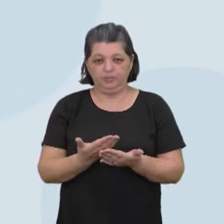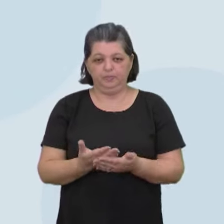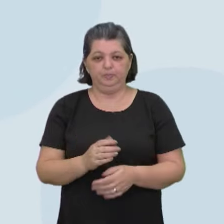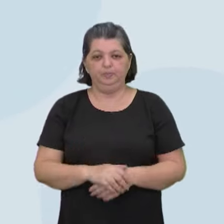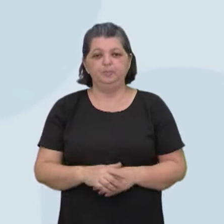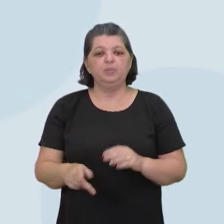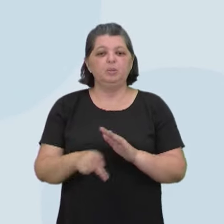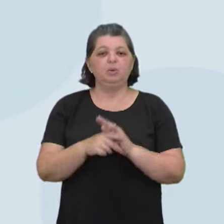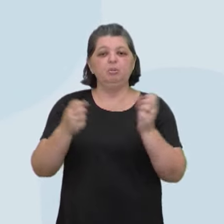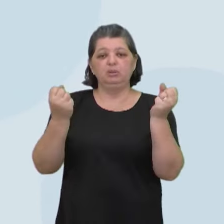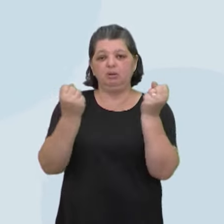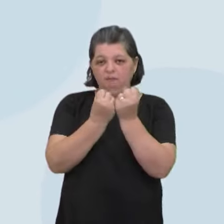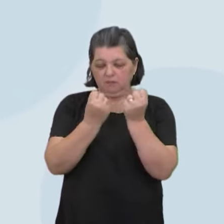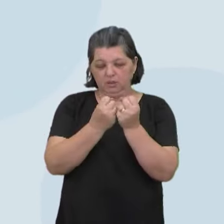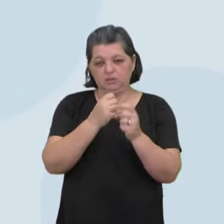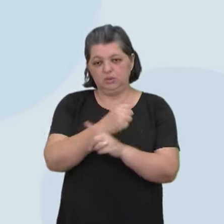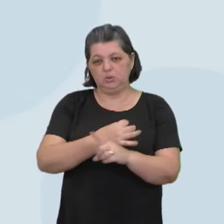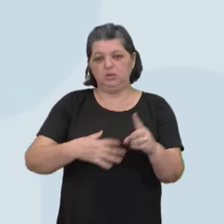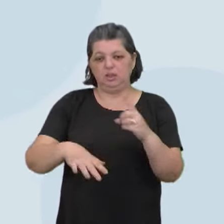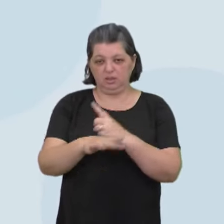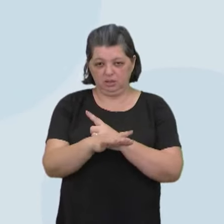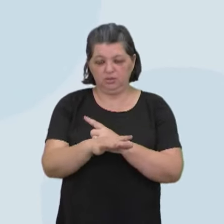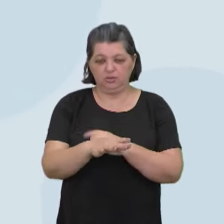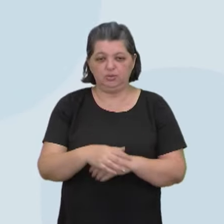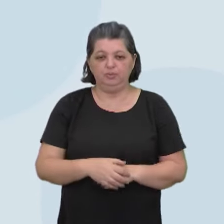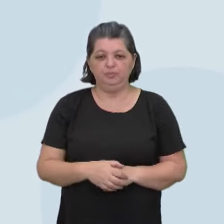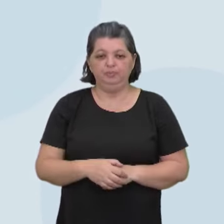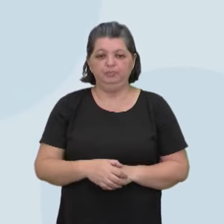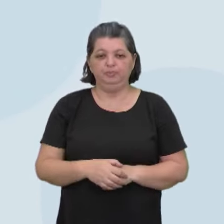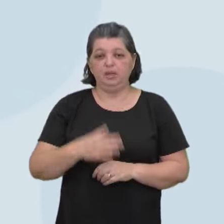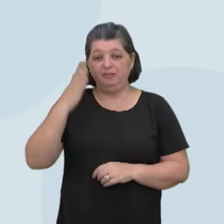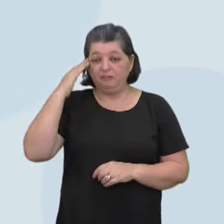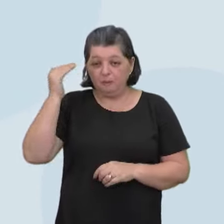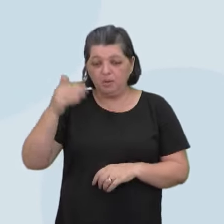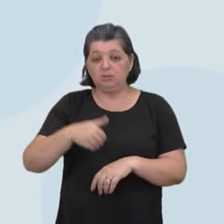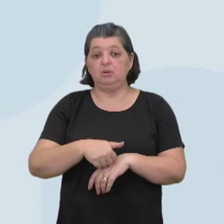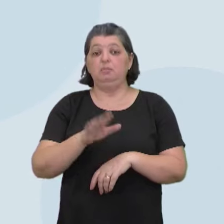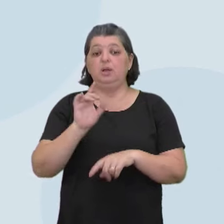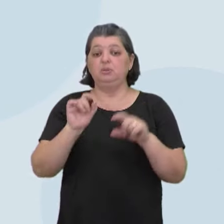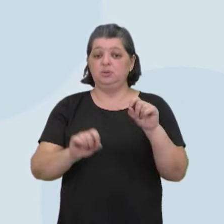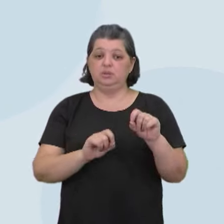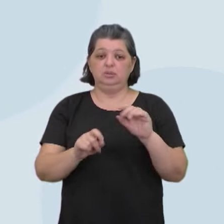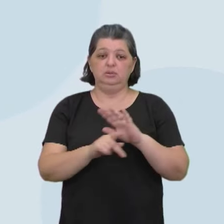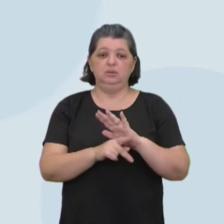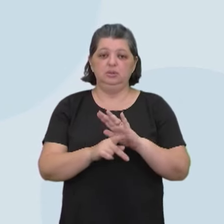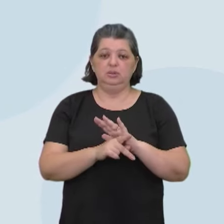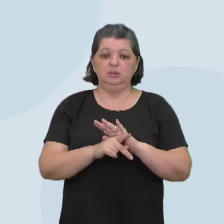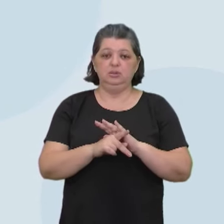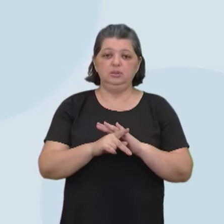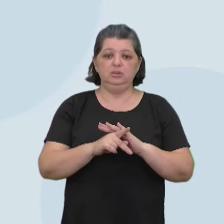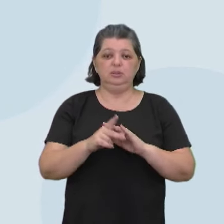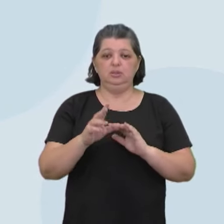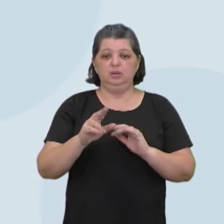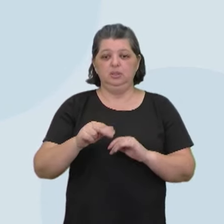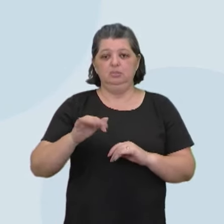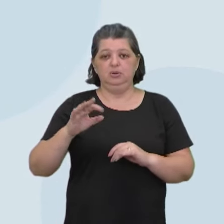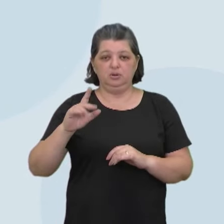Defesa da Sociedade e uma das suas obras mais conhecidas, mais debatidas, que é A Microfísica do